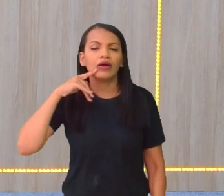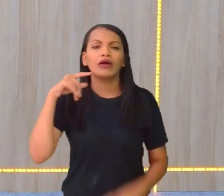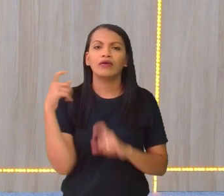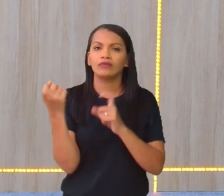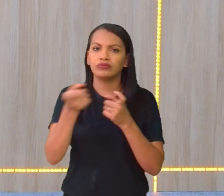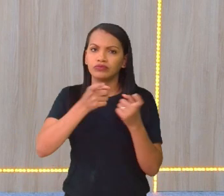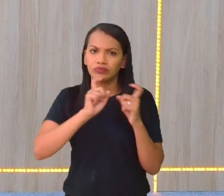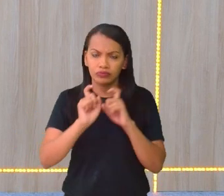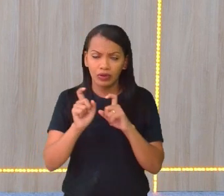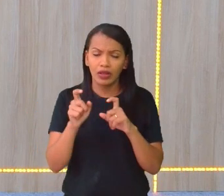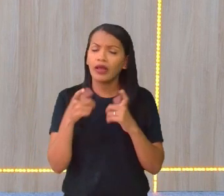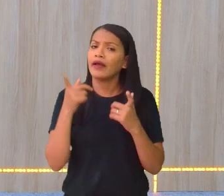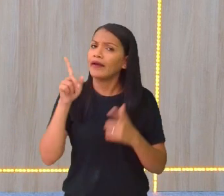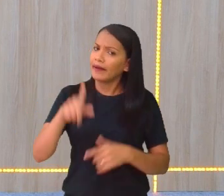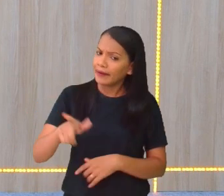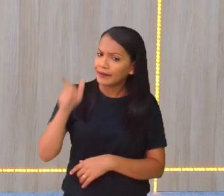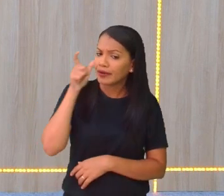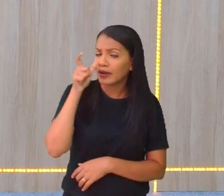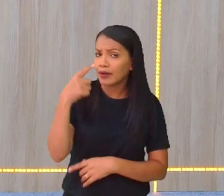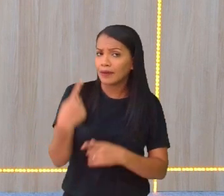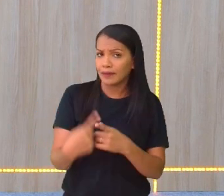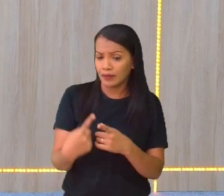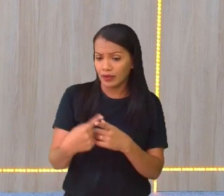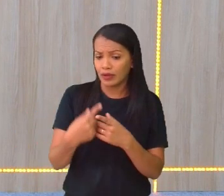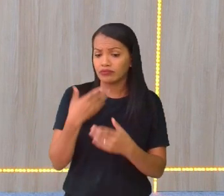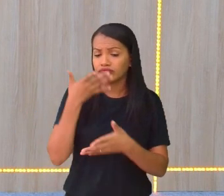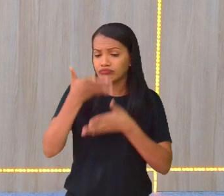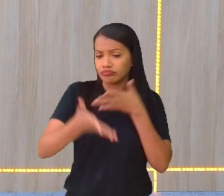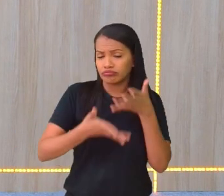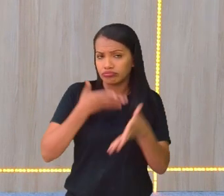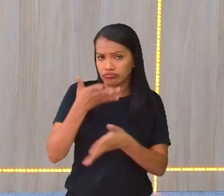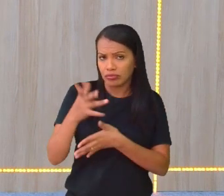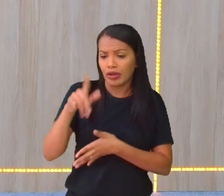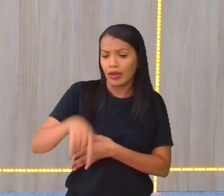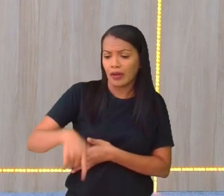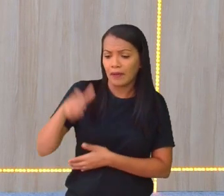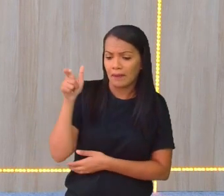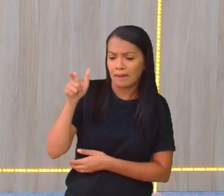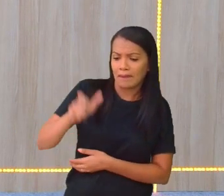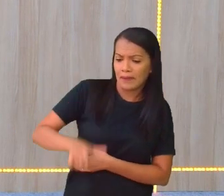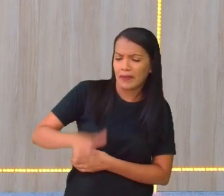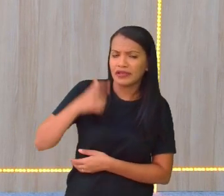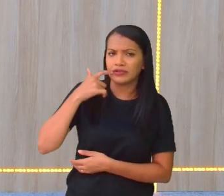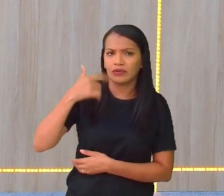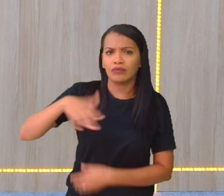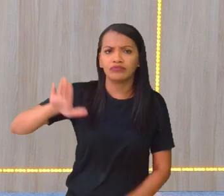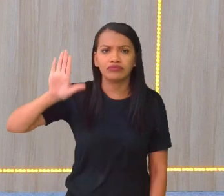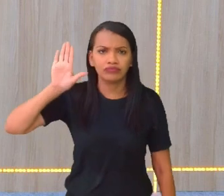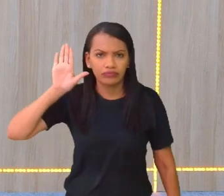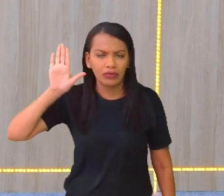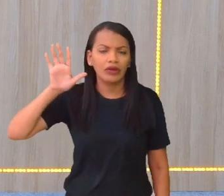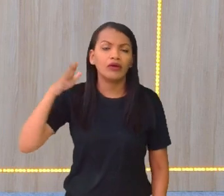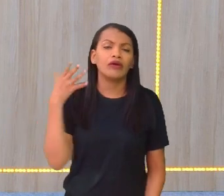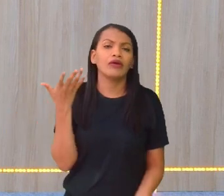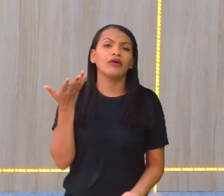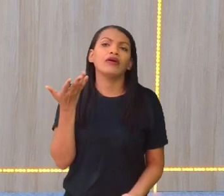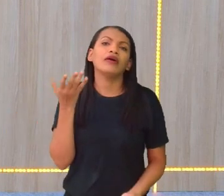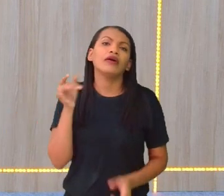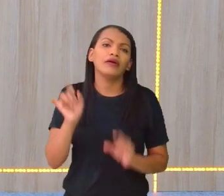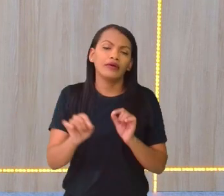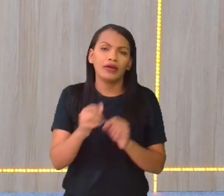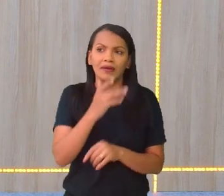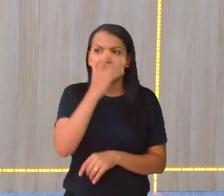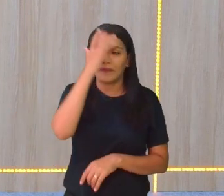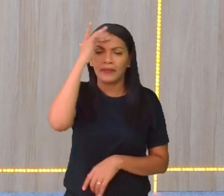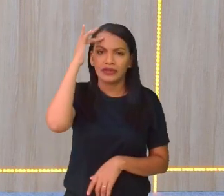interessante, porque dentro desse discurso, essa pessoa que vai estar discursando, não é? Que é um